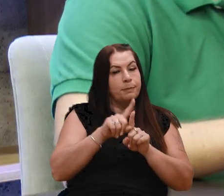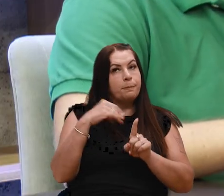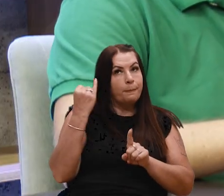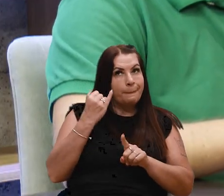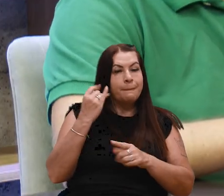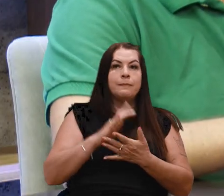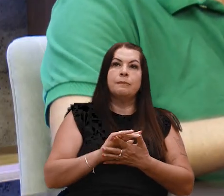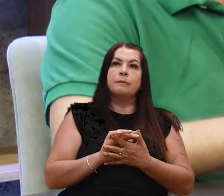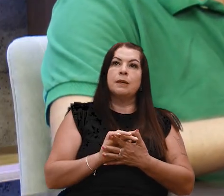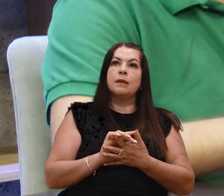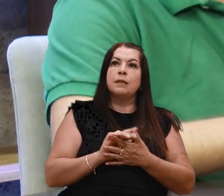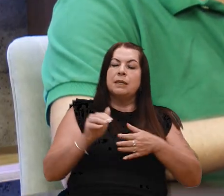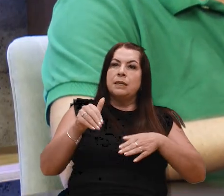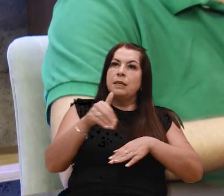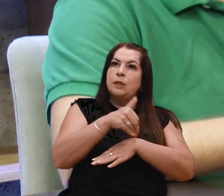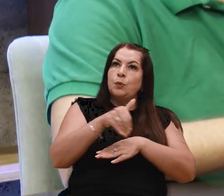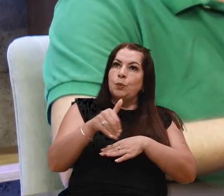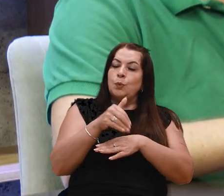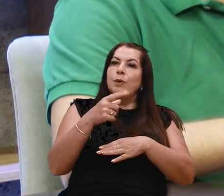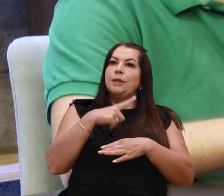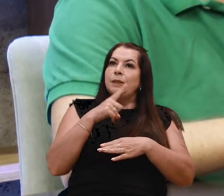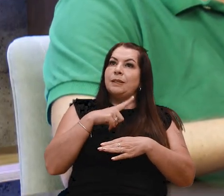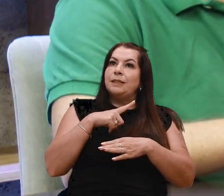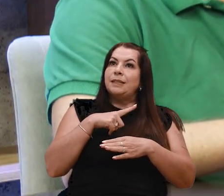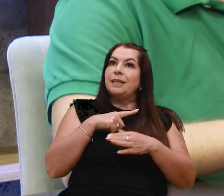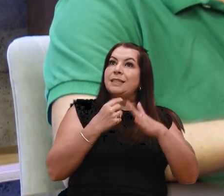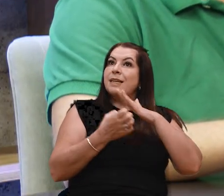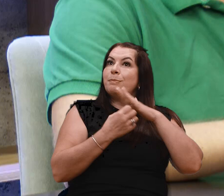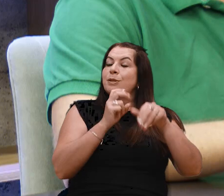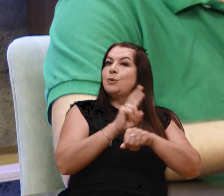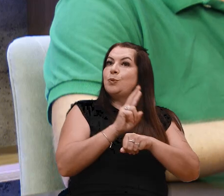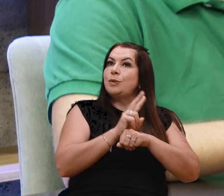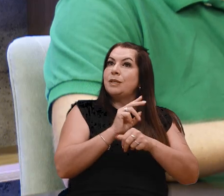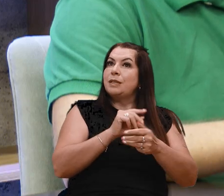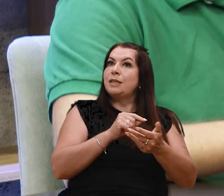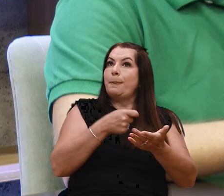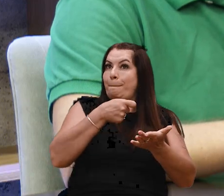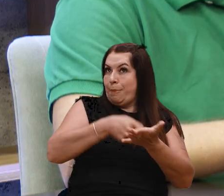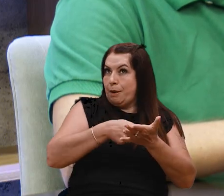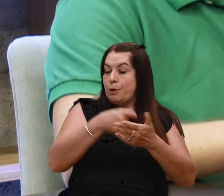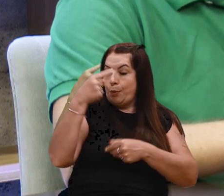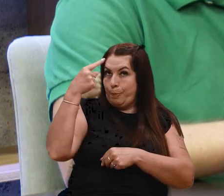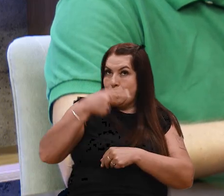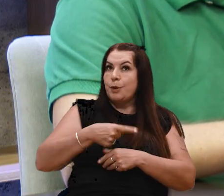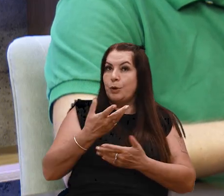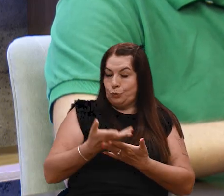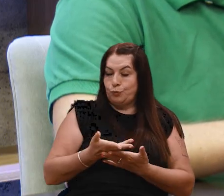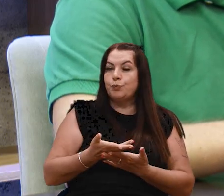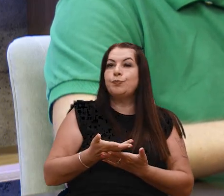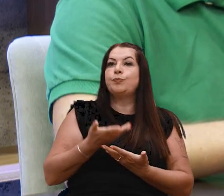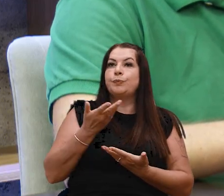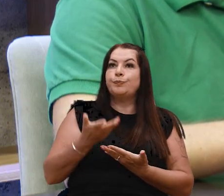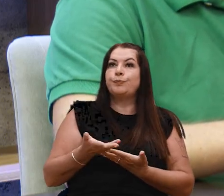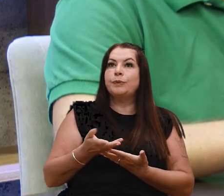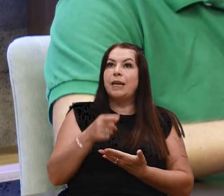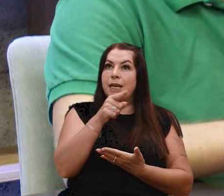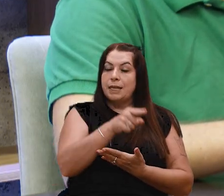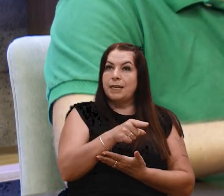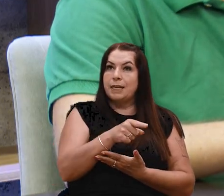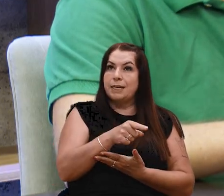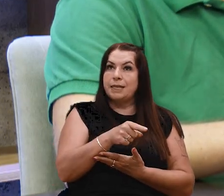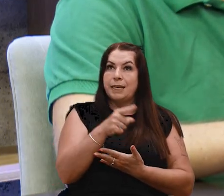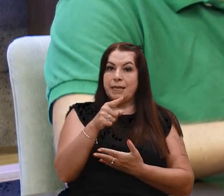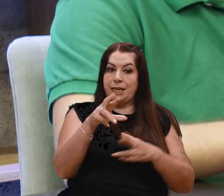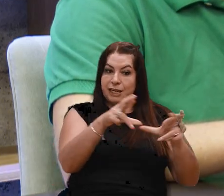que são os trechos onde tem a concessão e a cobrança. Então, a concessão aqui da